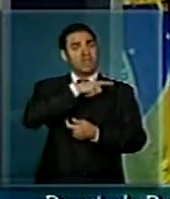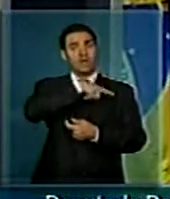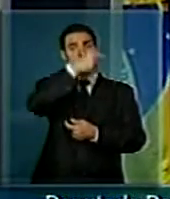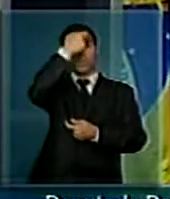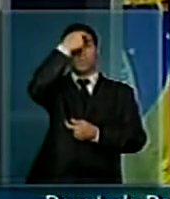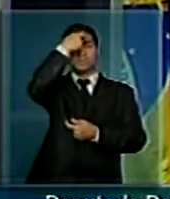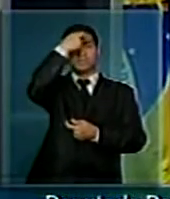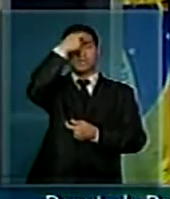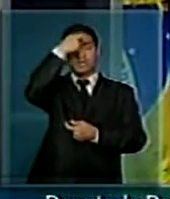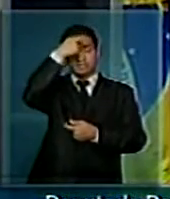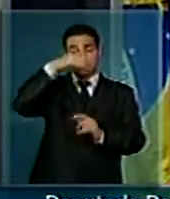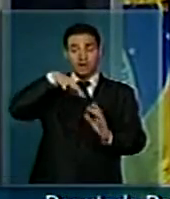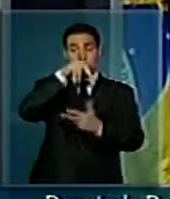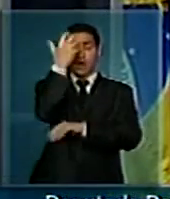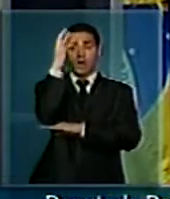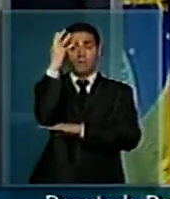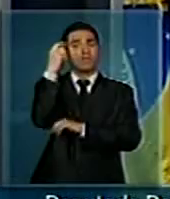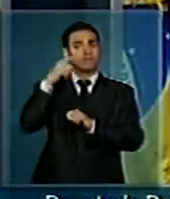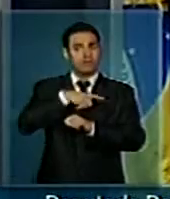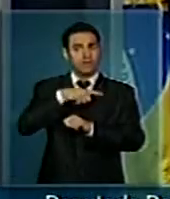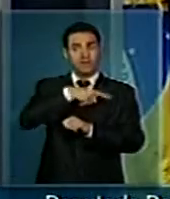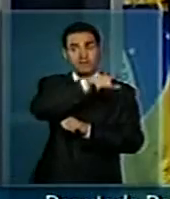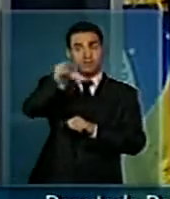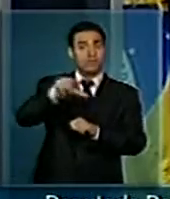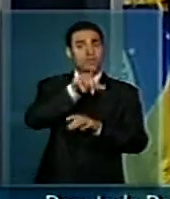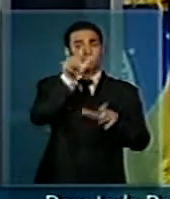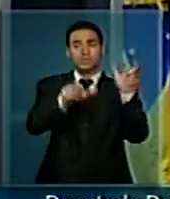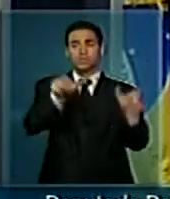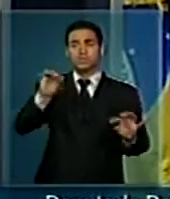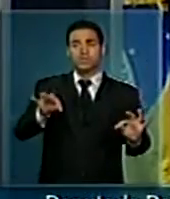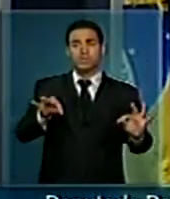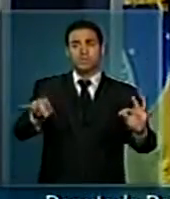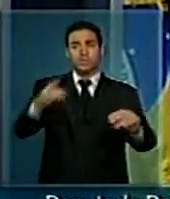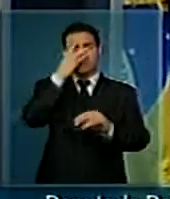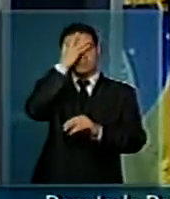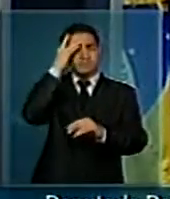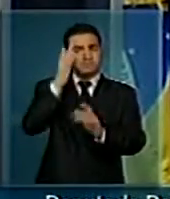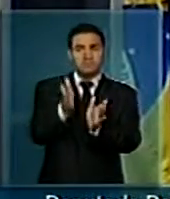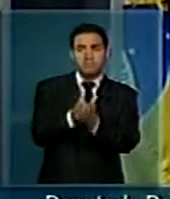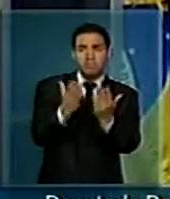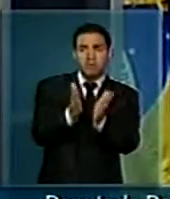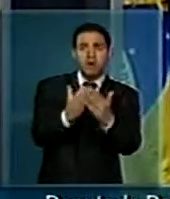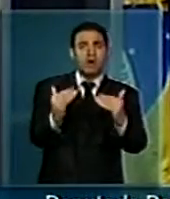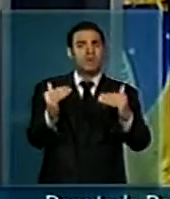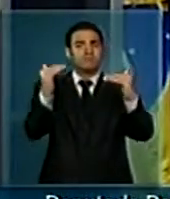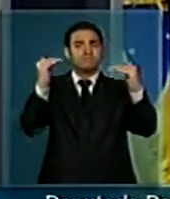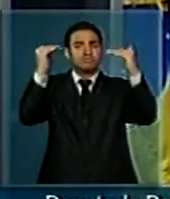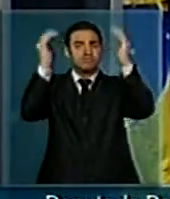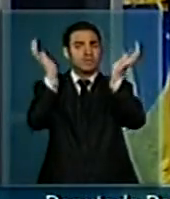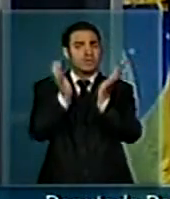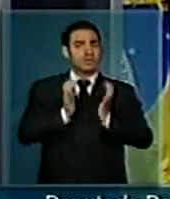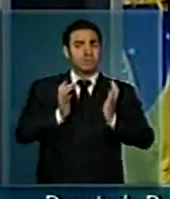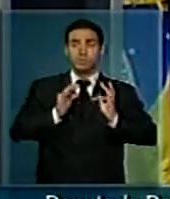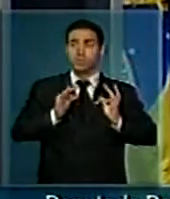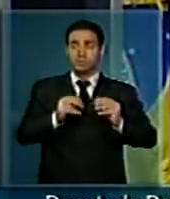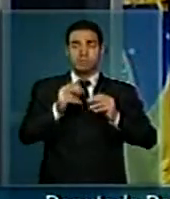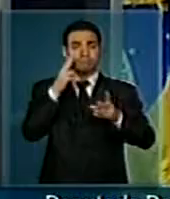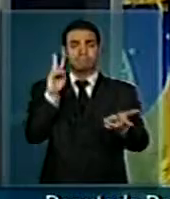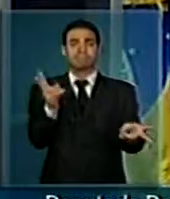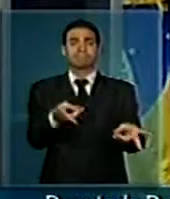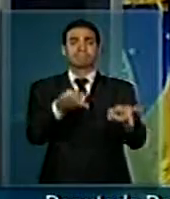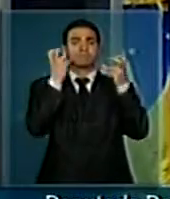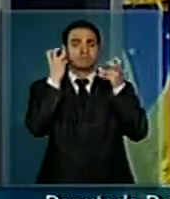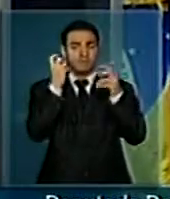sido despertada nas pessoas em todas as camadas sociais, que se aperceberam de que